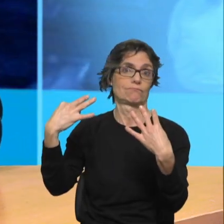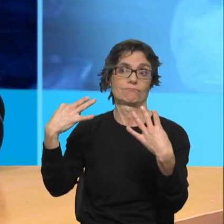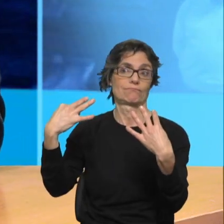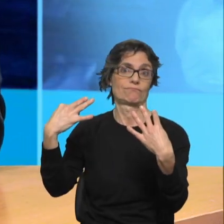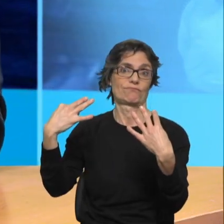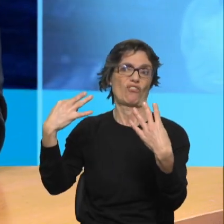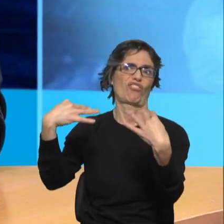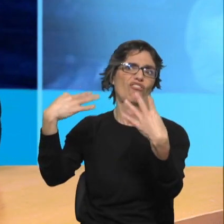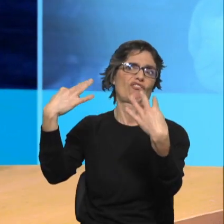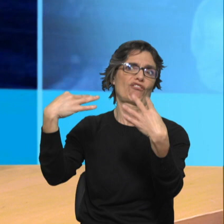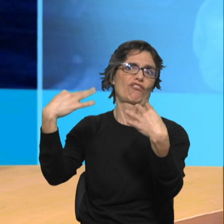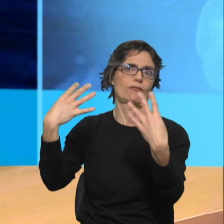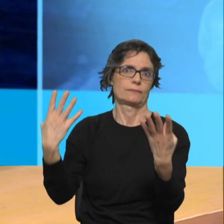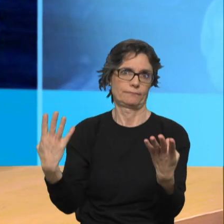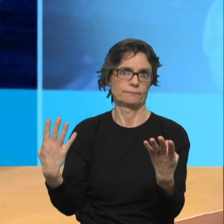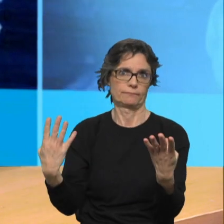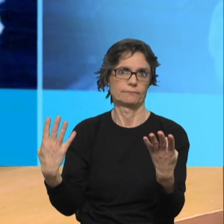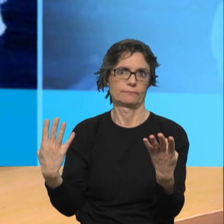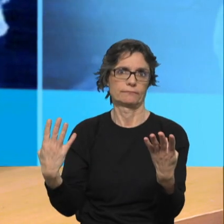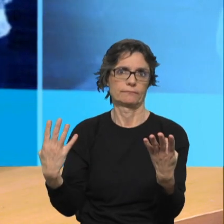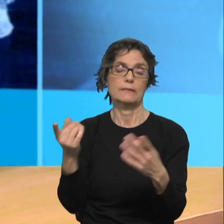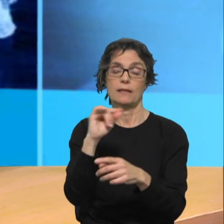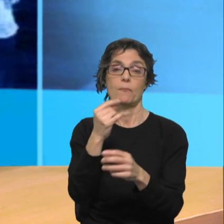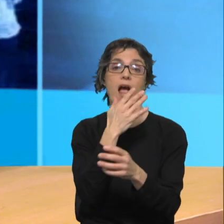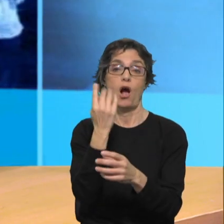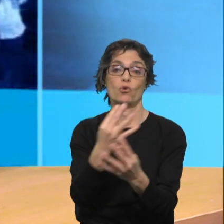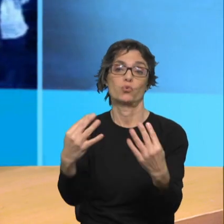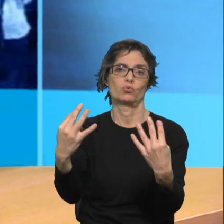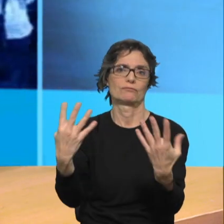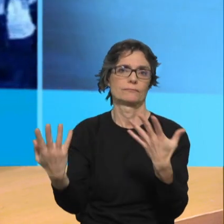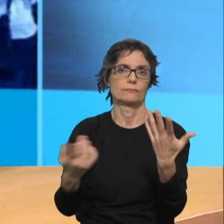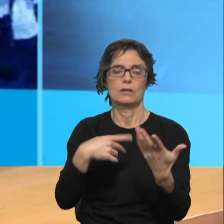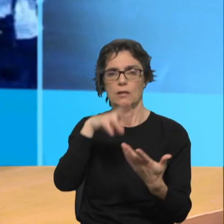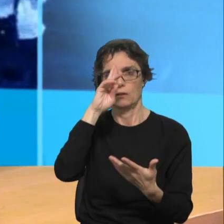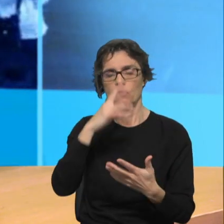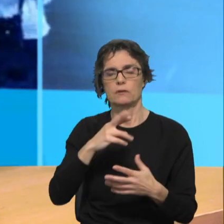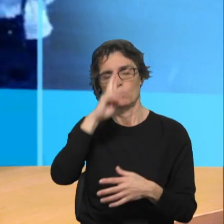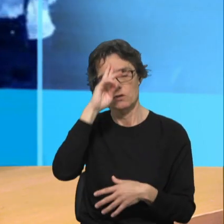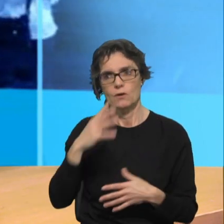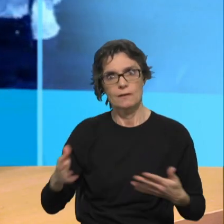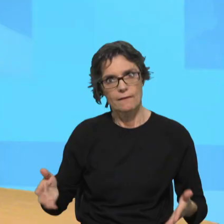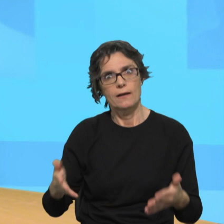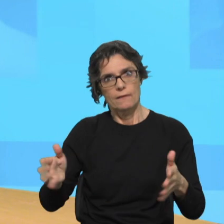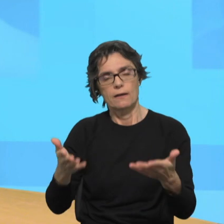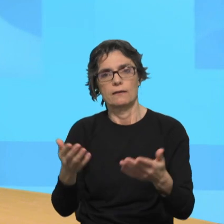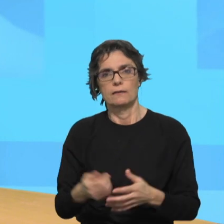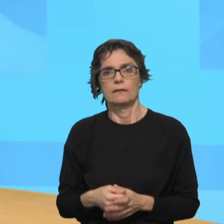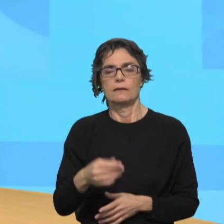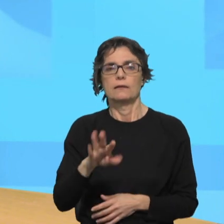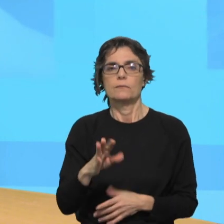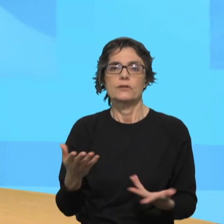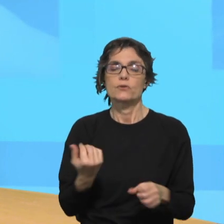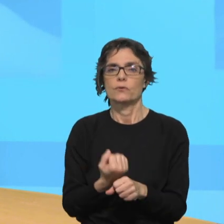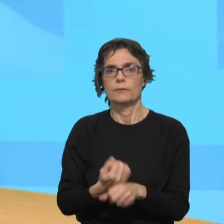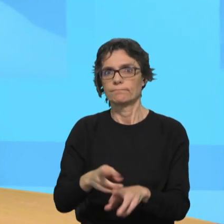propriamente com grande vontade, mas vai-se trabalhando sempre com o maior desgosto. E que esse trabalho, de facto, aconteça com